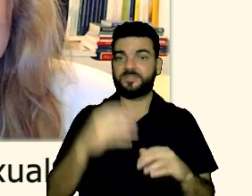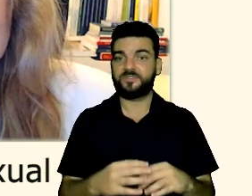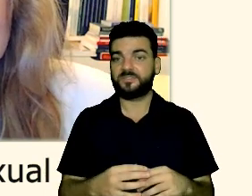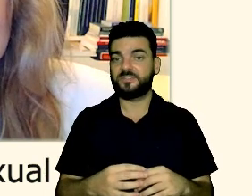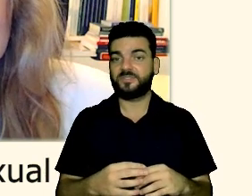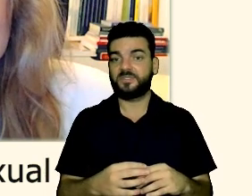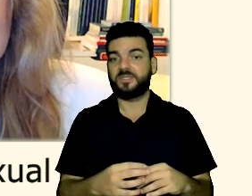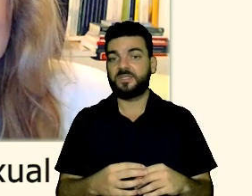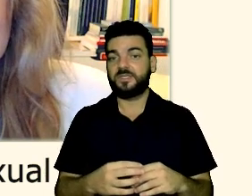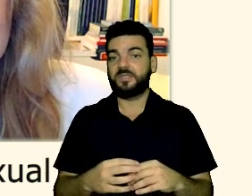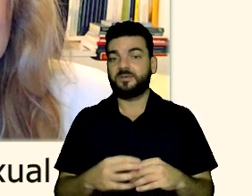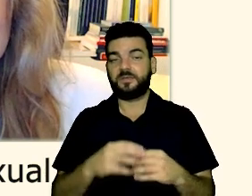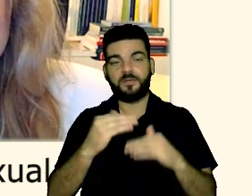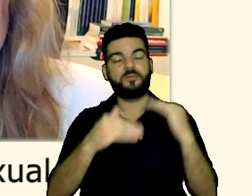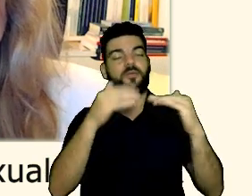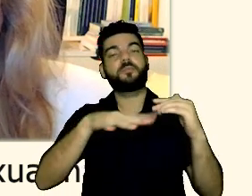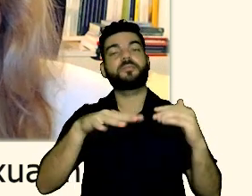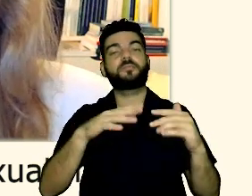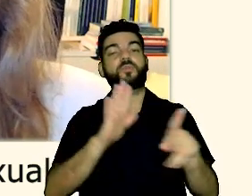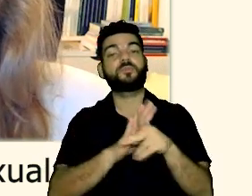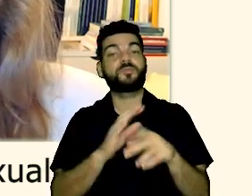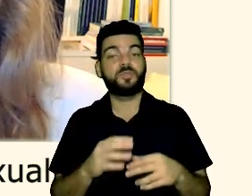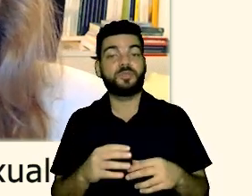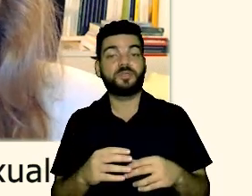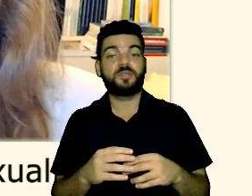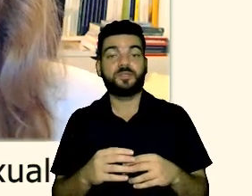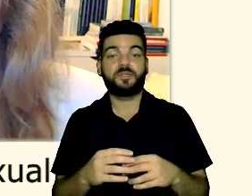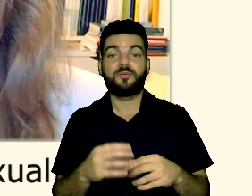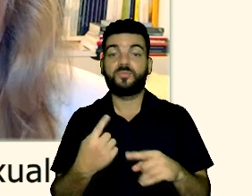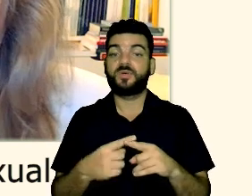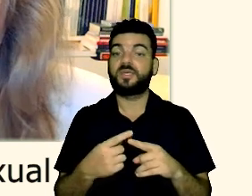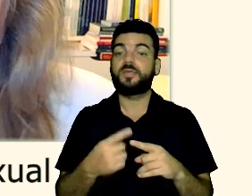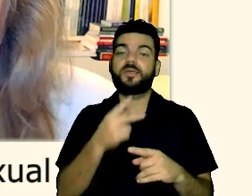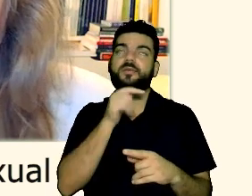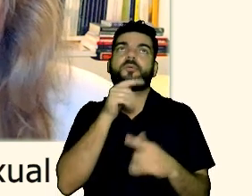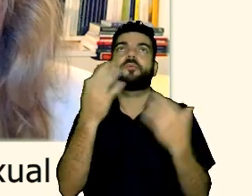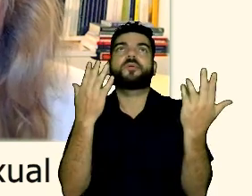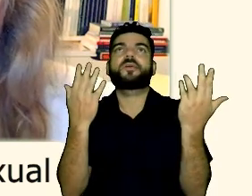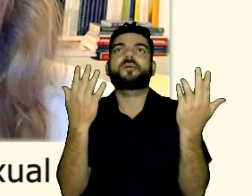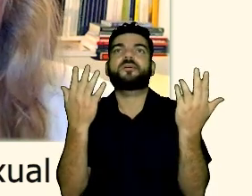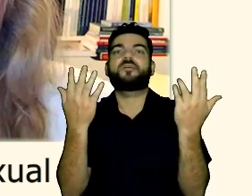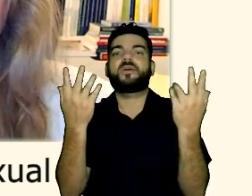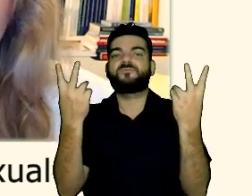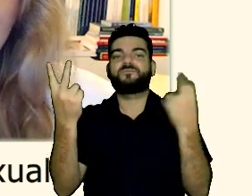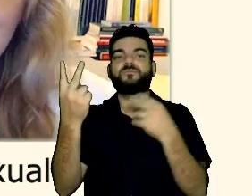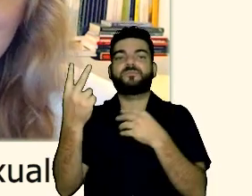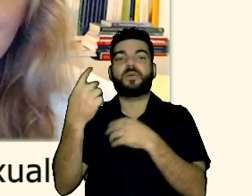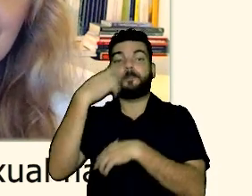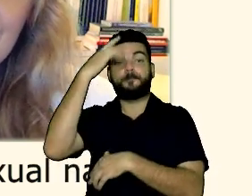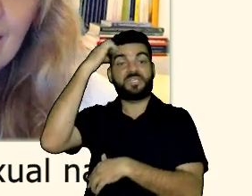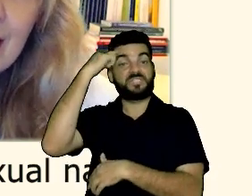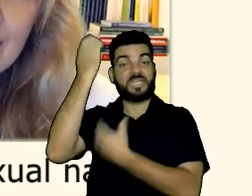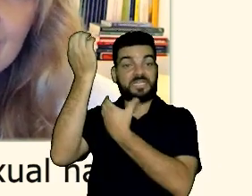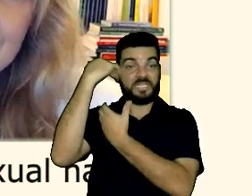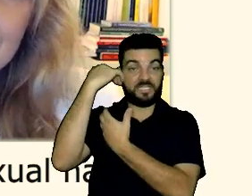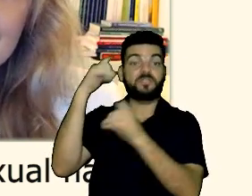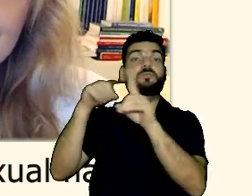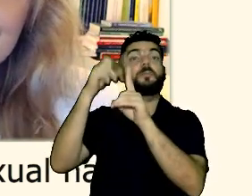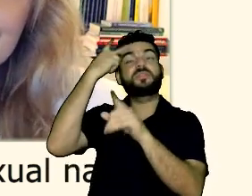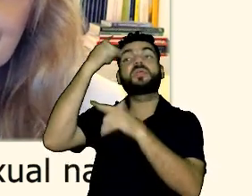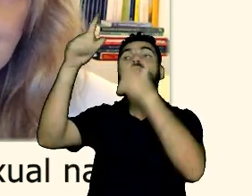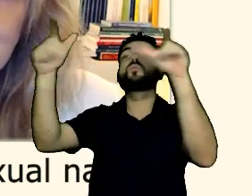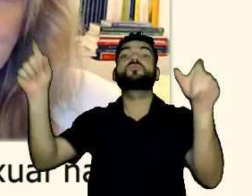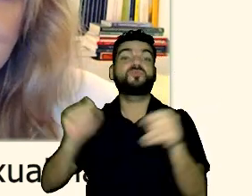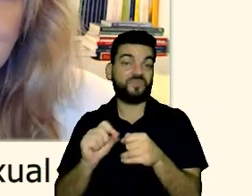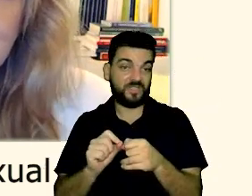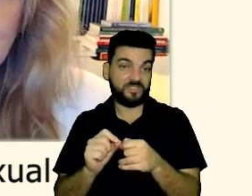com essas situações e evitá-las no ambiente de trabalho. Essa comunicação é importante porque isso tem que estar sempre na mente das pessoas, para